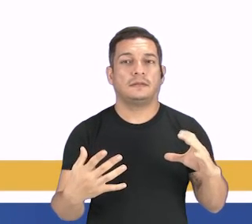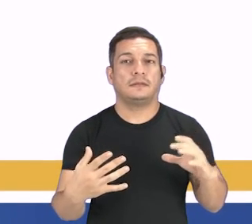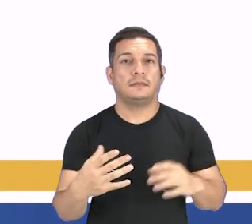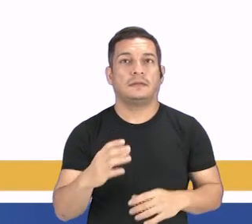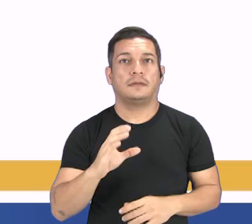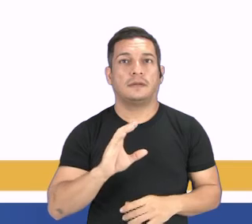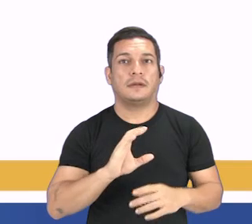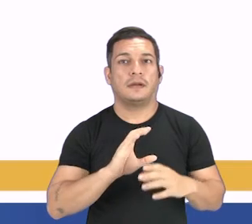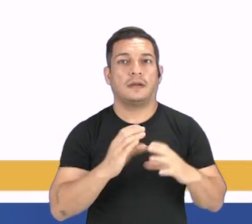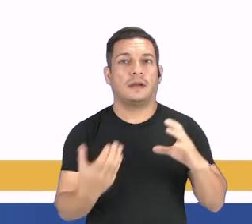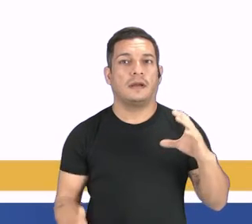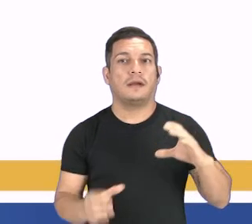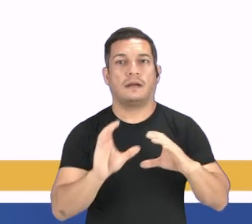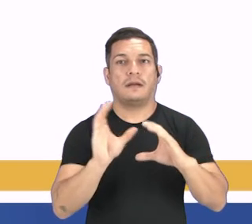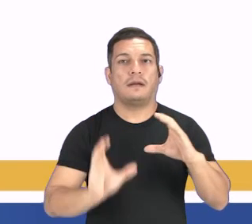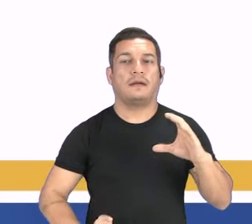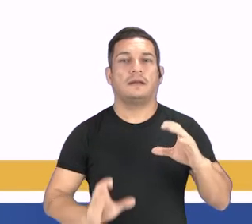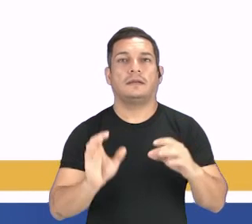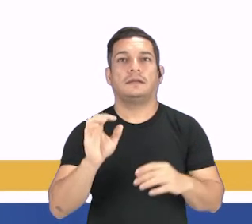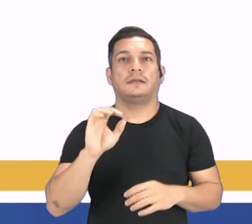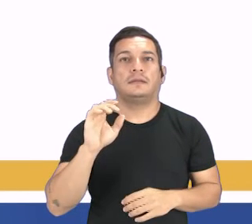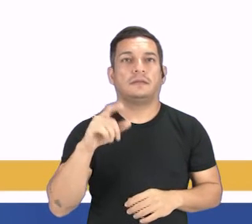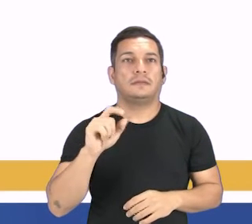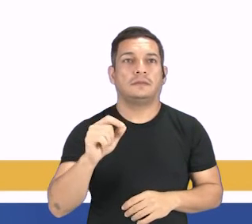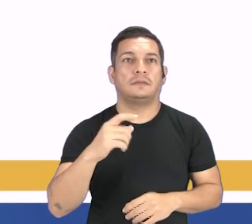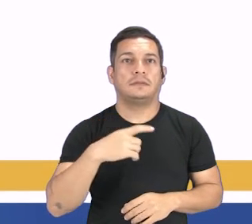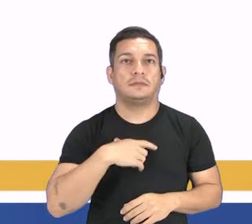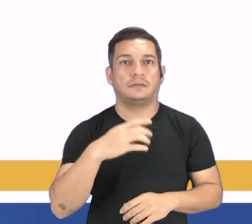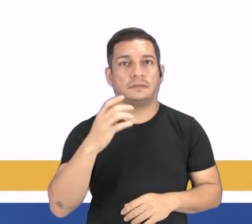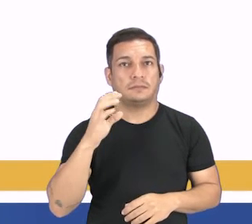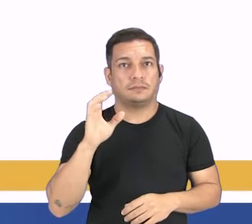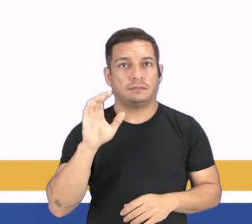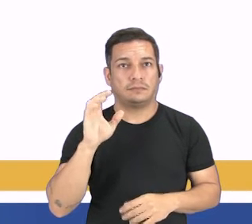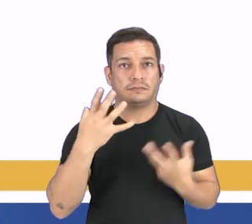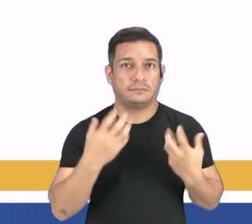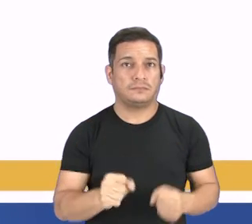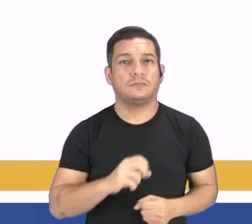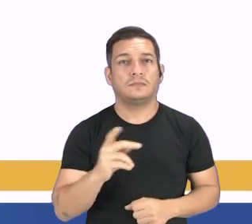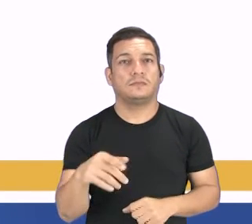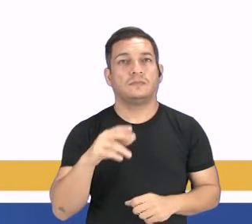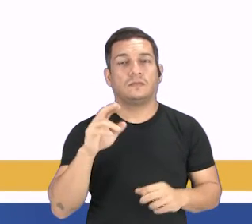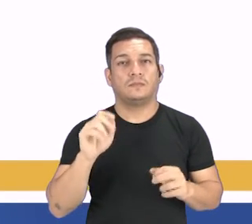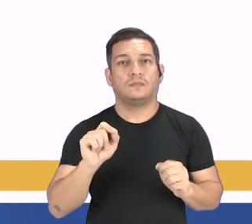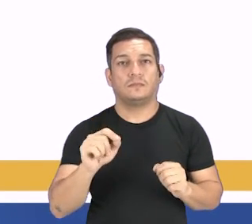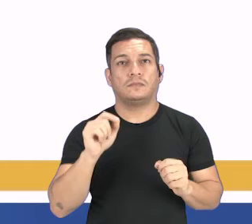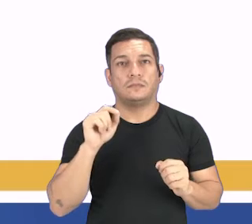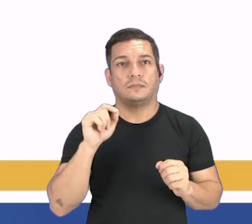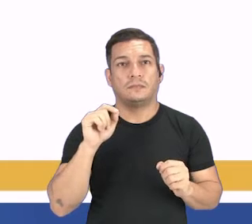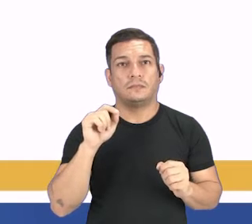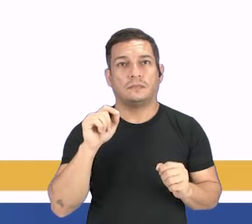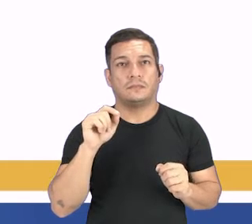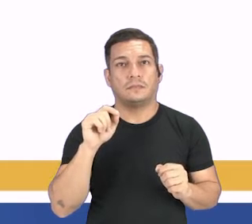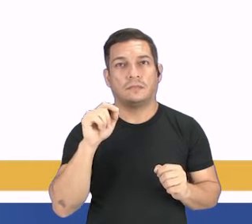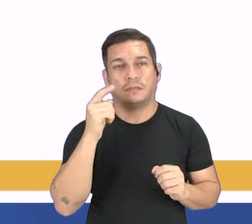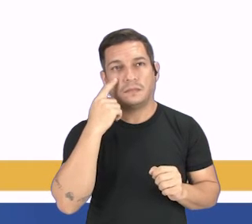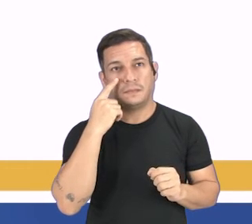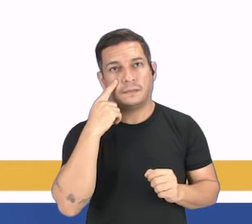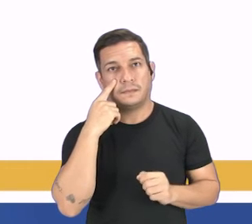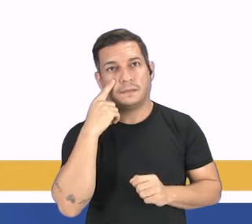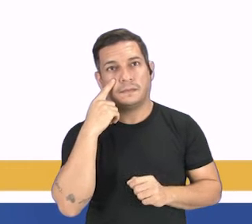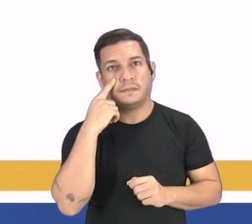parcial do método científico, no que diz respeito aos critérios de aceitação ou recusa de uma teoria ou